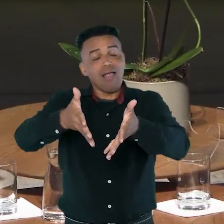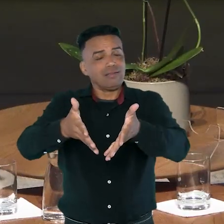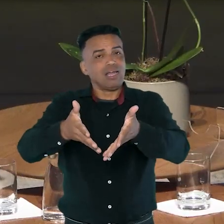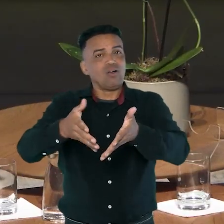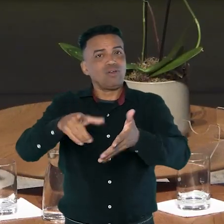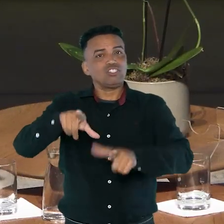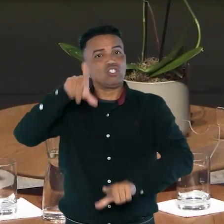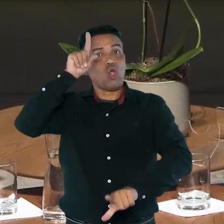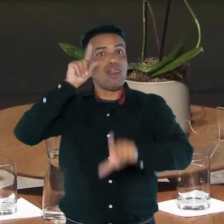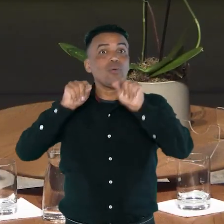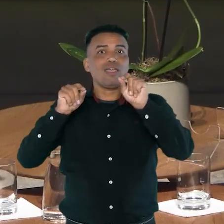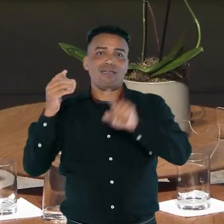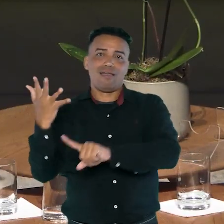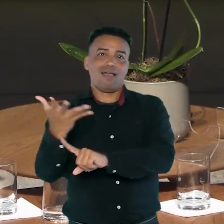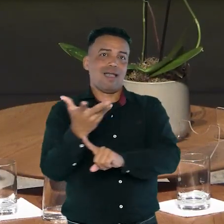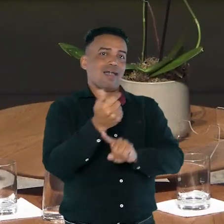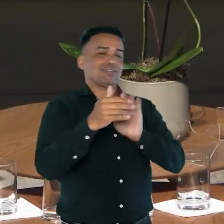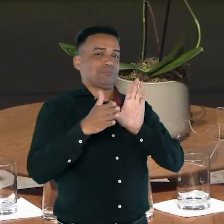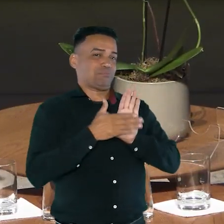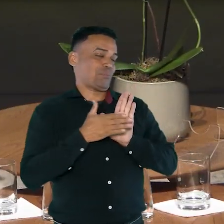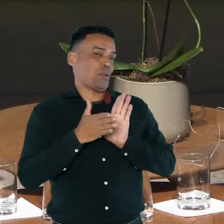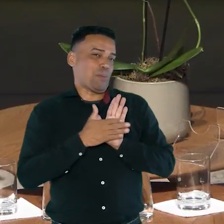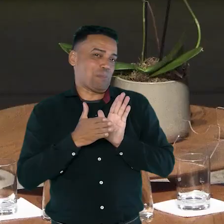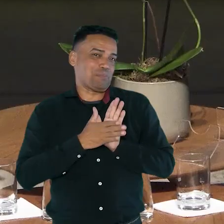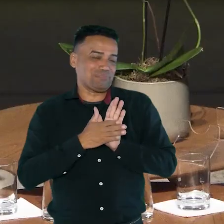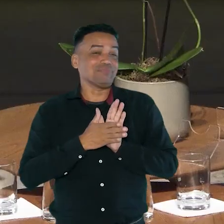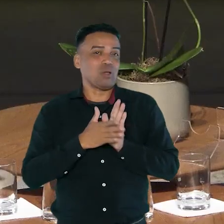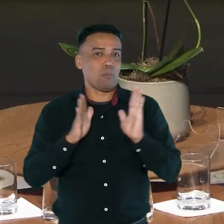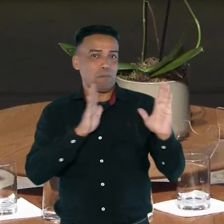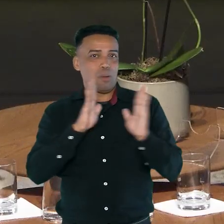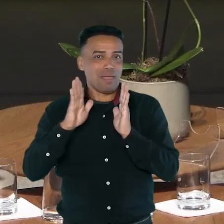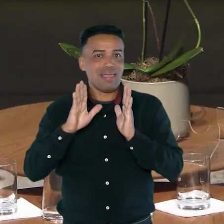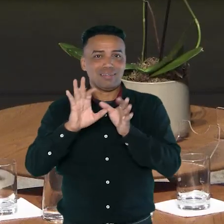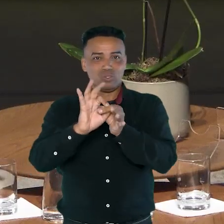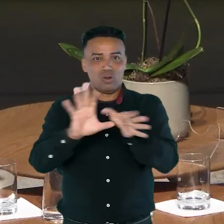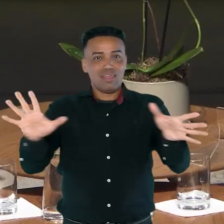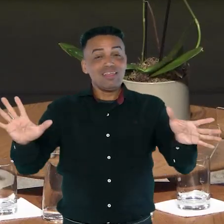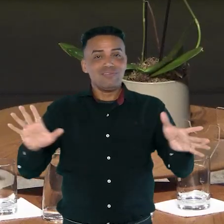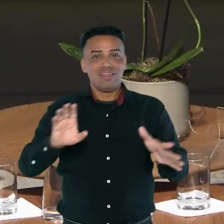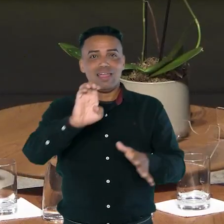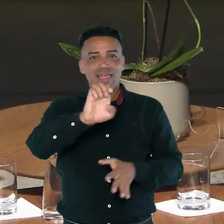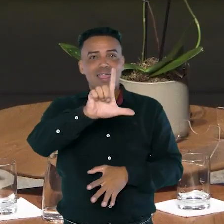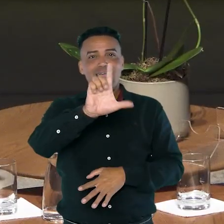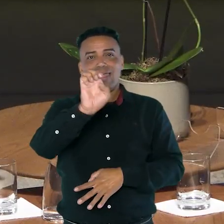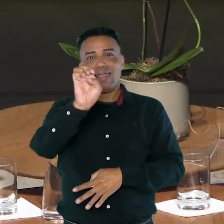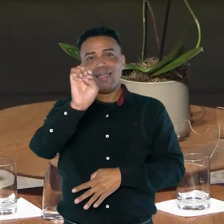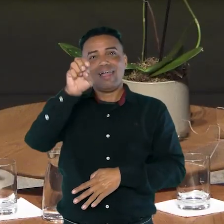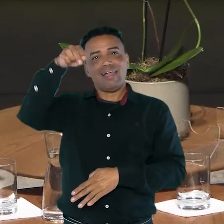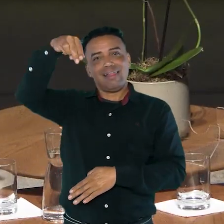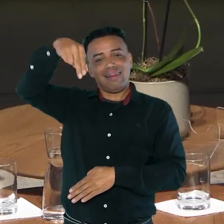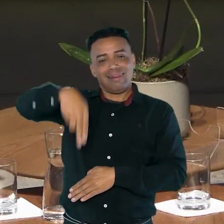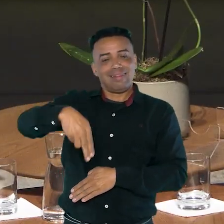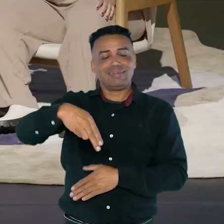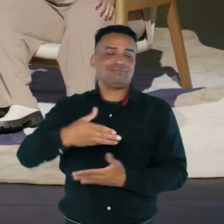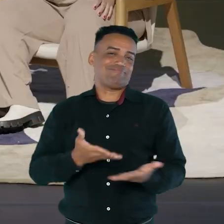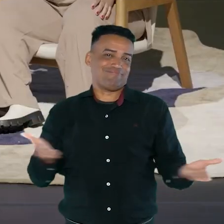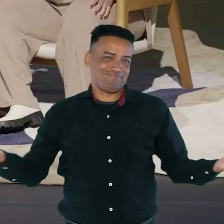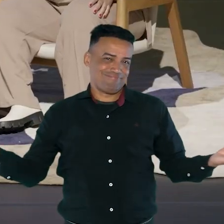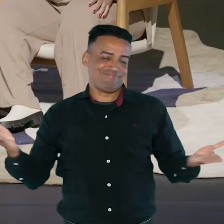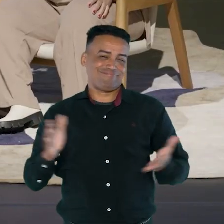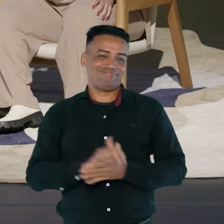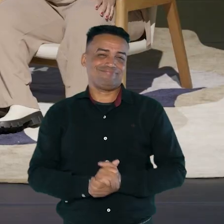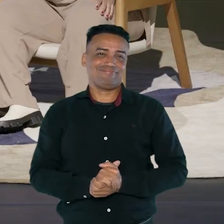trazer, a gente decidiu começar com arte, né? Porque é a proposta. Então, nesse momento, a gente deixa tudo com a nossa querida Ellen Oléria.